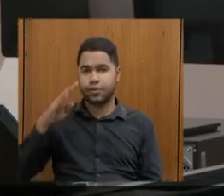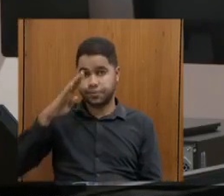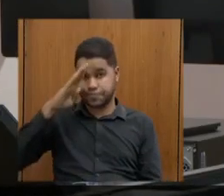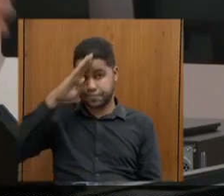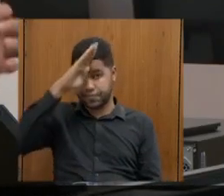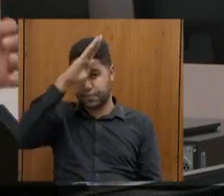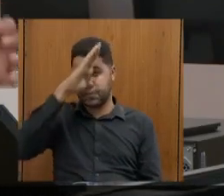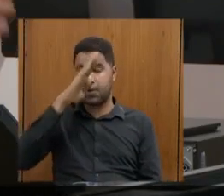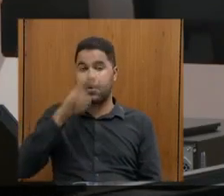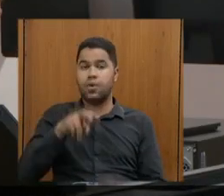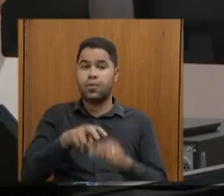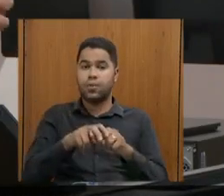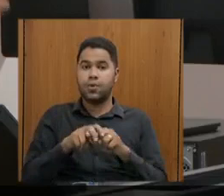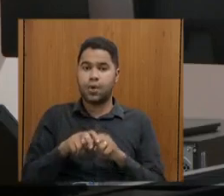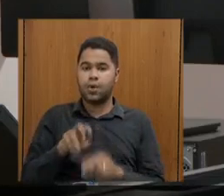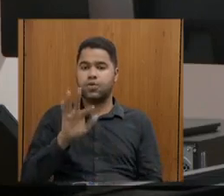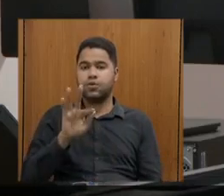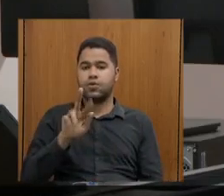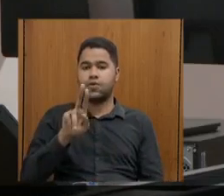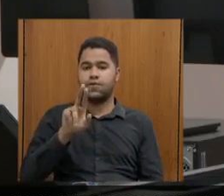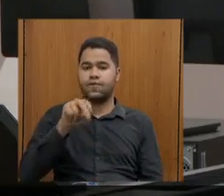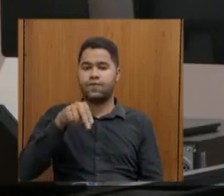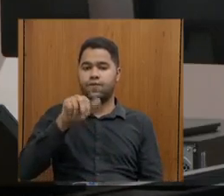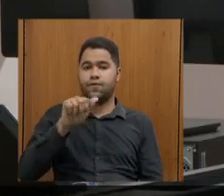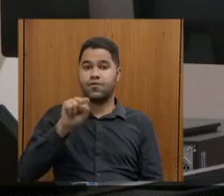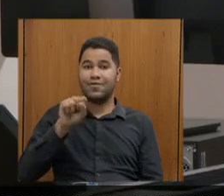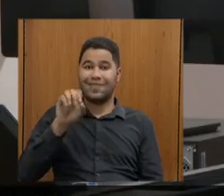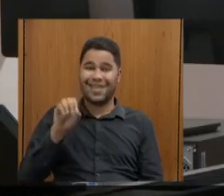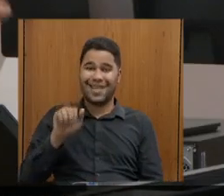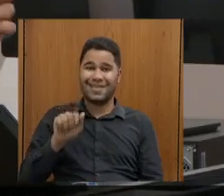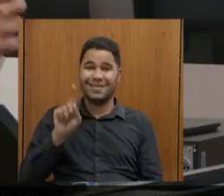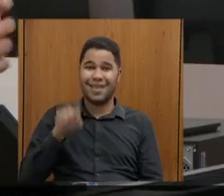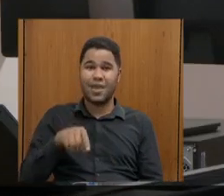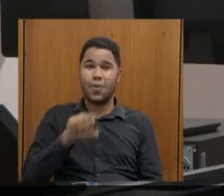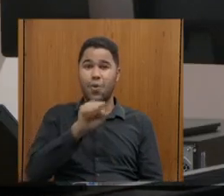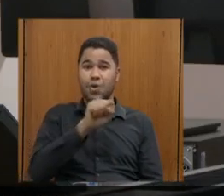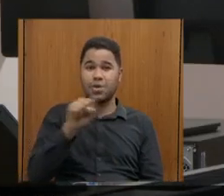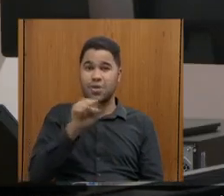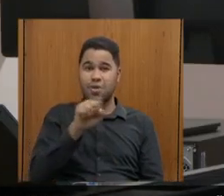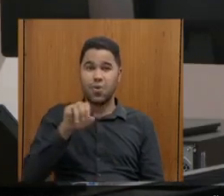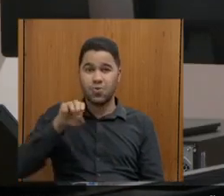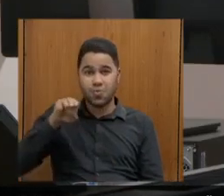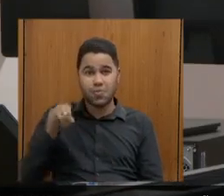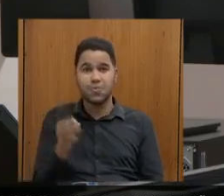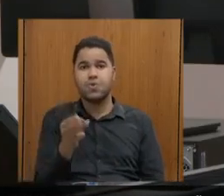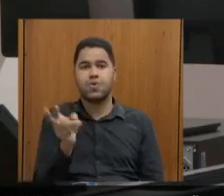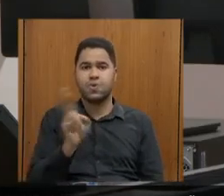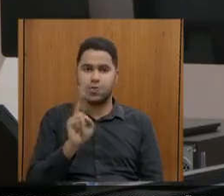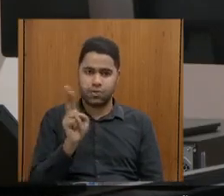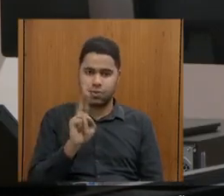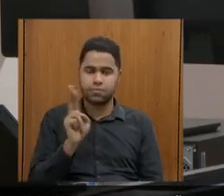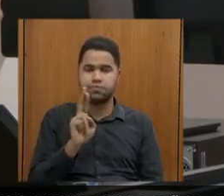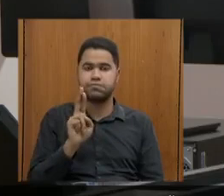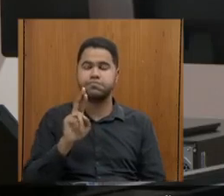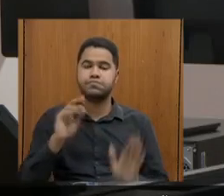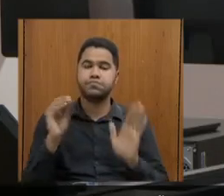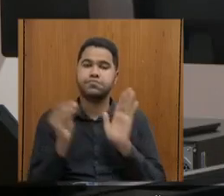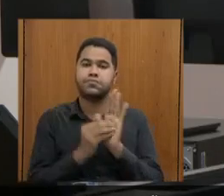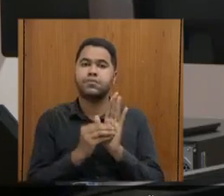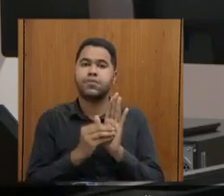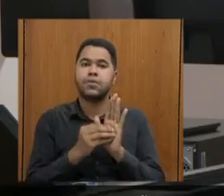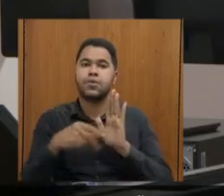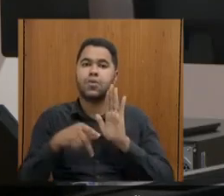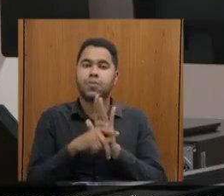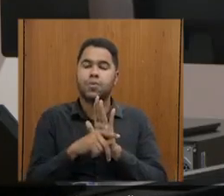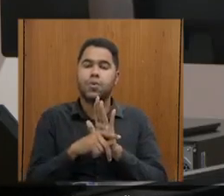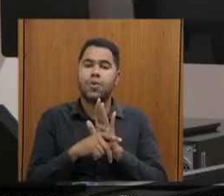através da Funasa está colocando a verba de 88 milhões de reais para colocar bomba